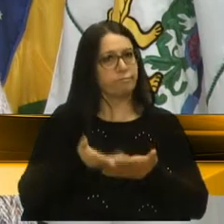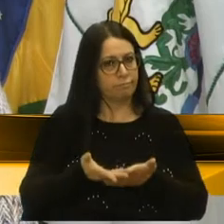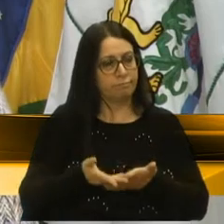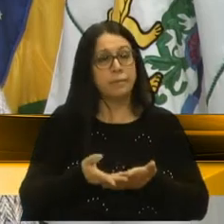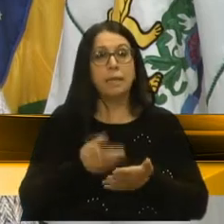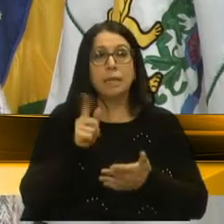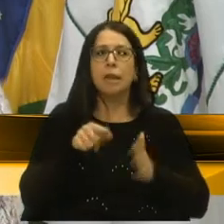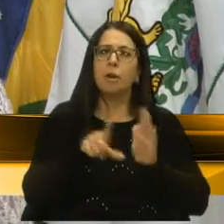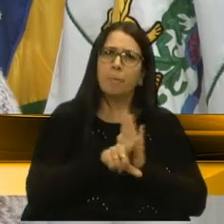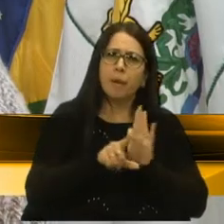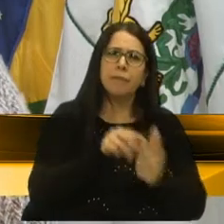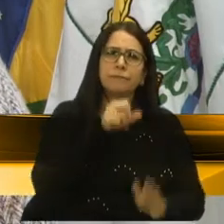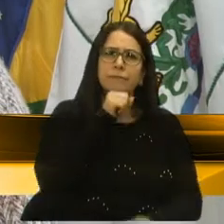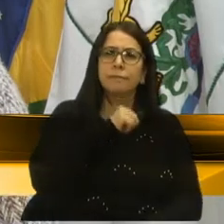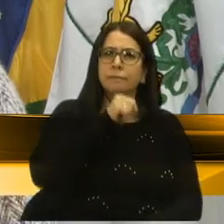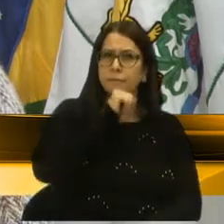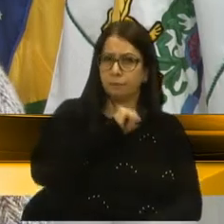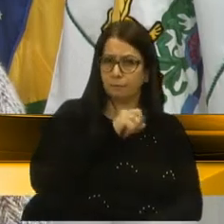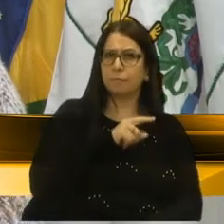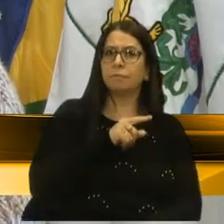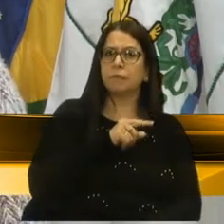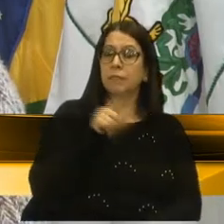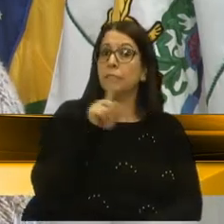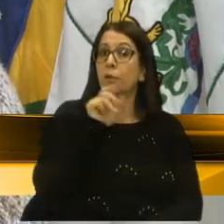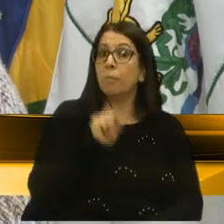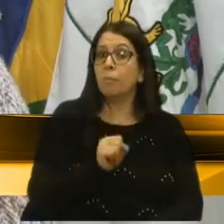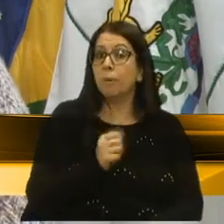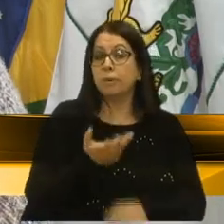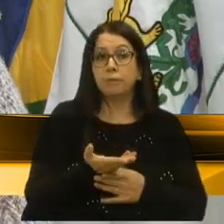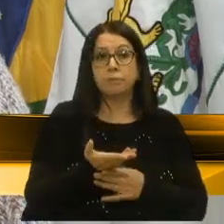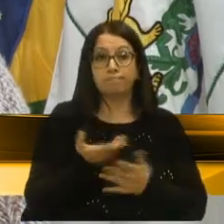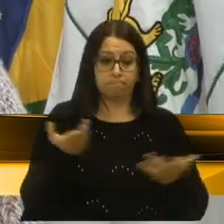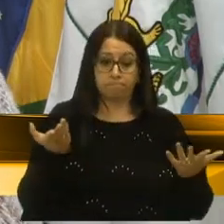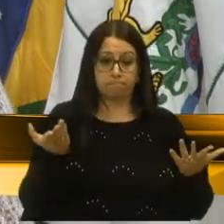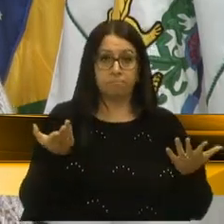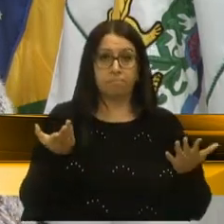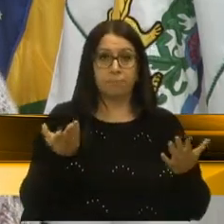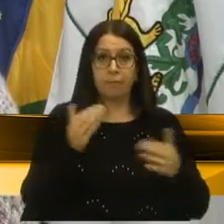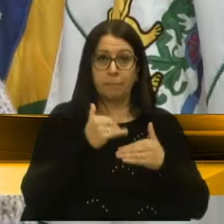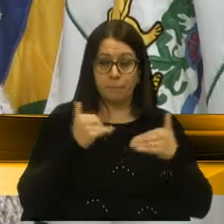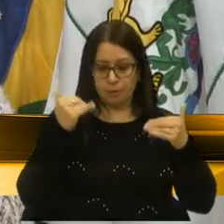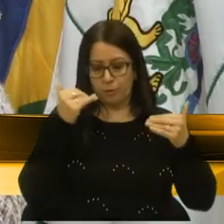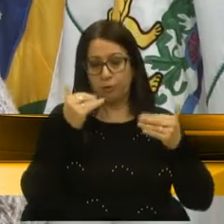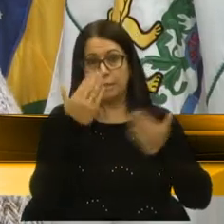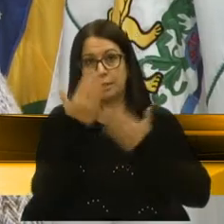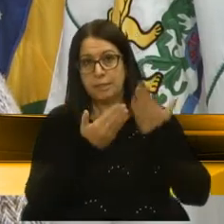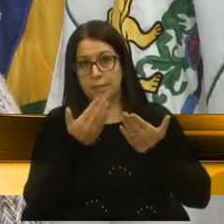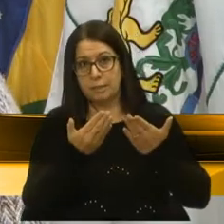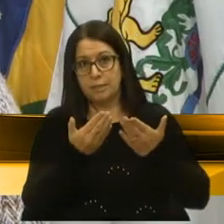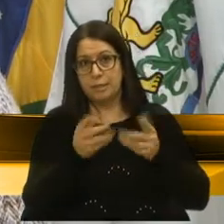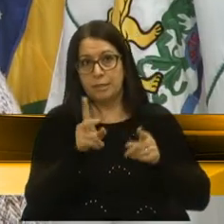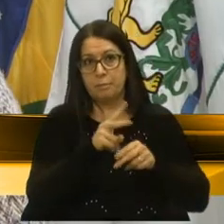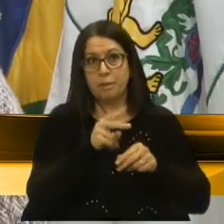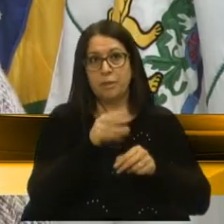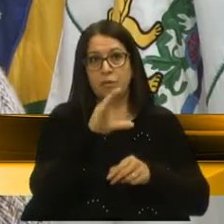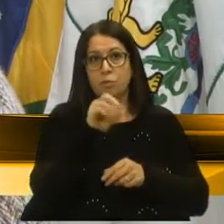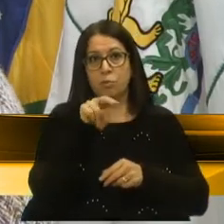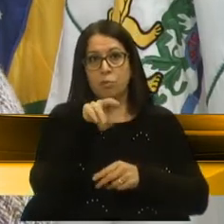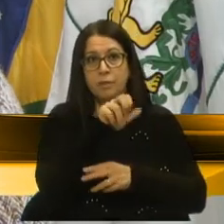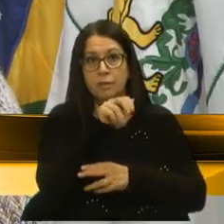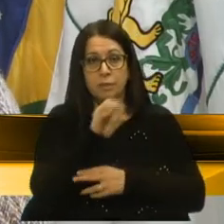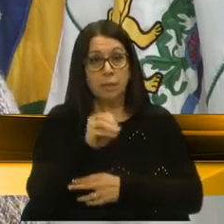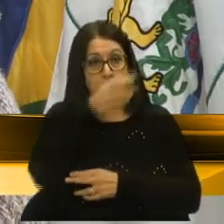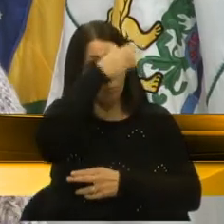uma lei antiga, e ela não pode ser maior do que a lei de licitações e nem a lei de concessões públicas.